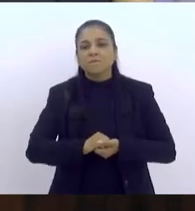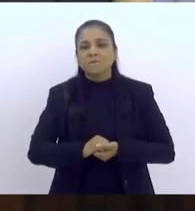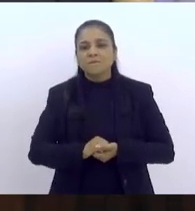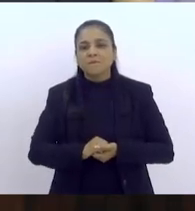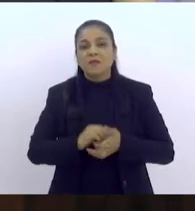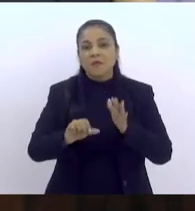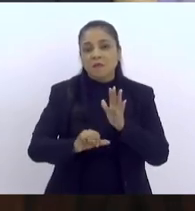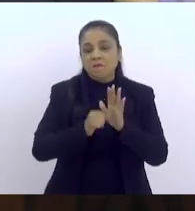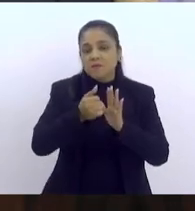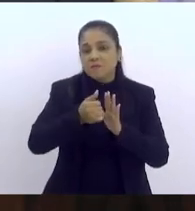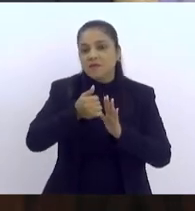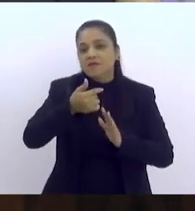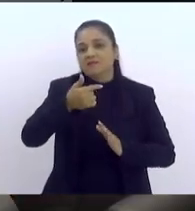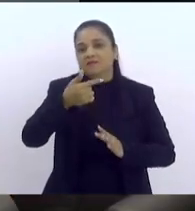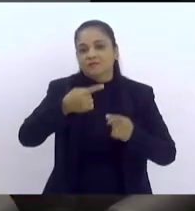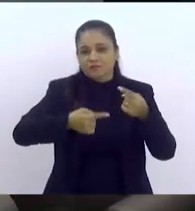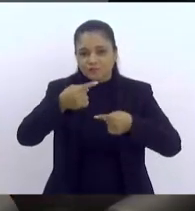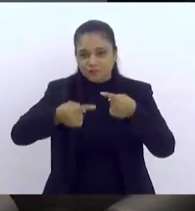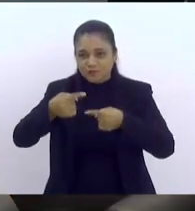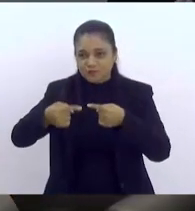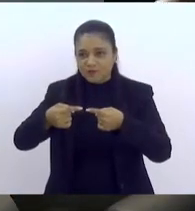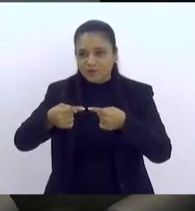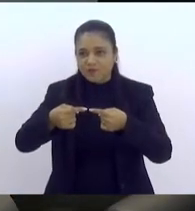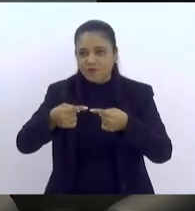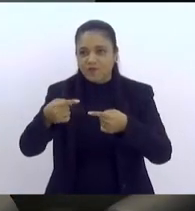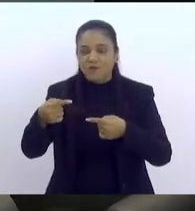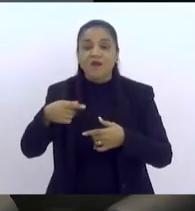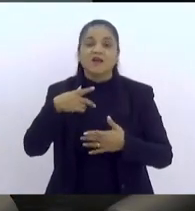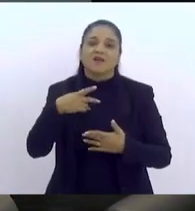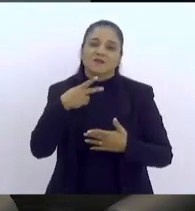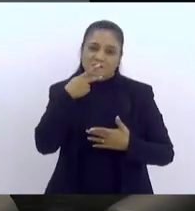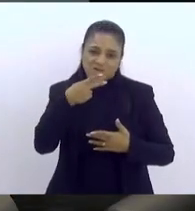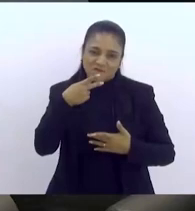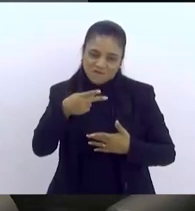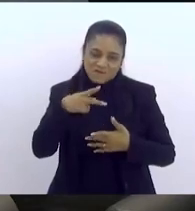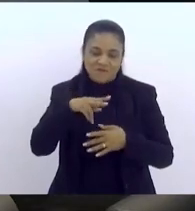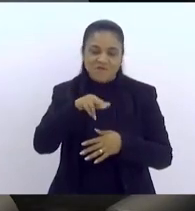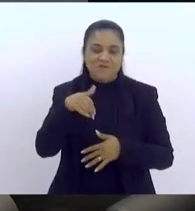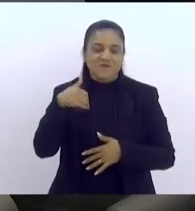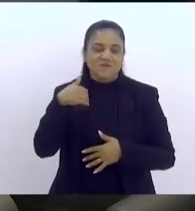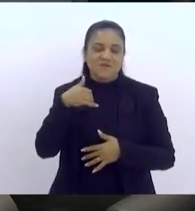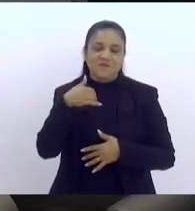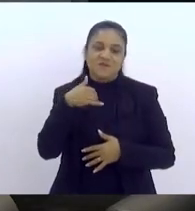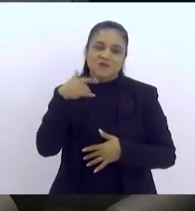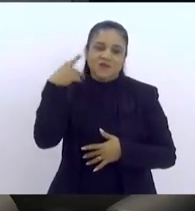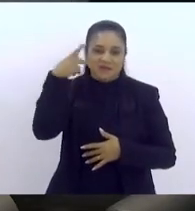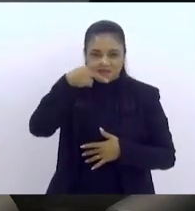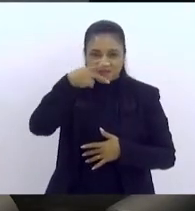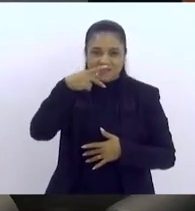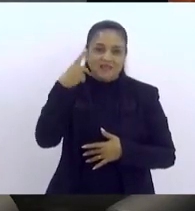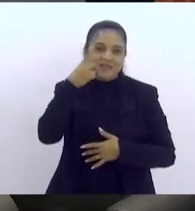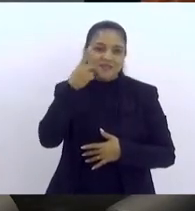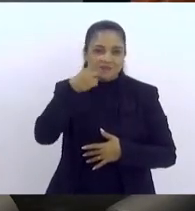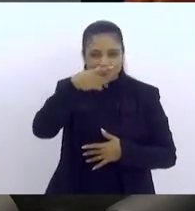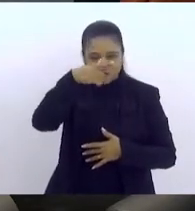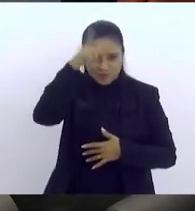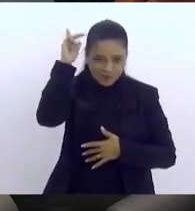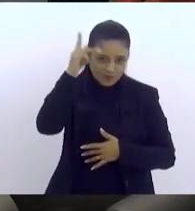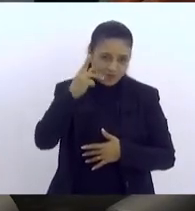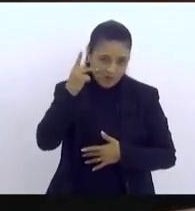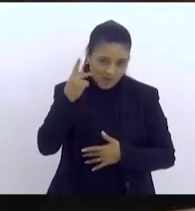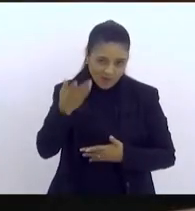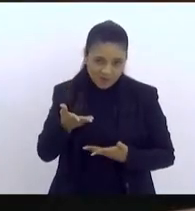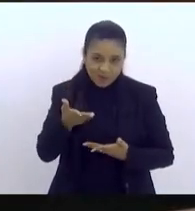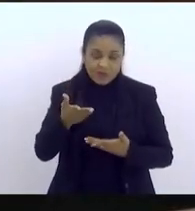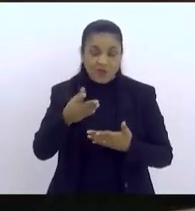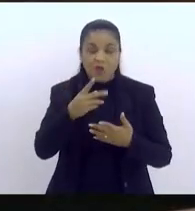Em primeira discussão, fala, deputado. Veja só, essas duas emendas,